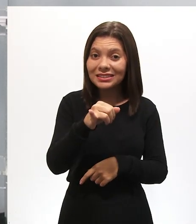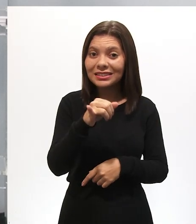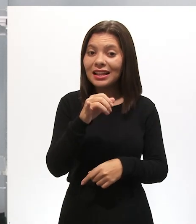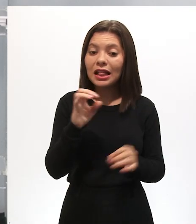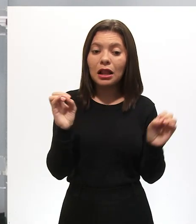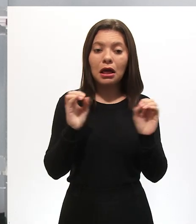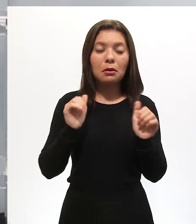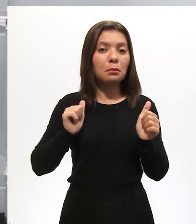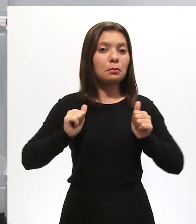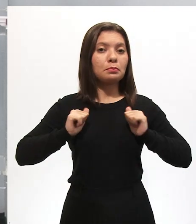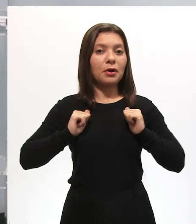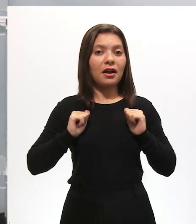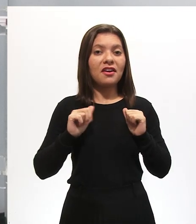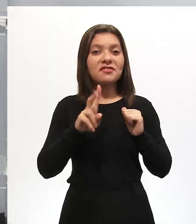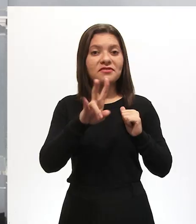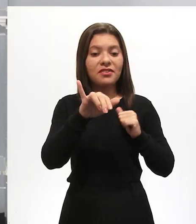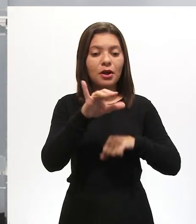curso